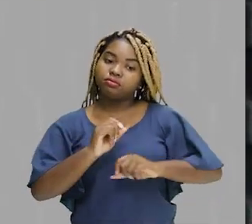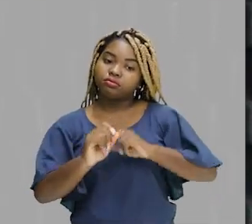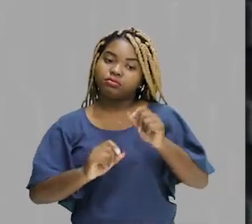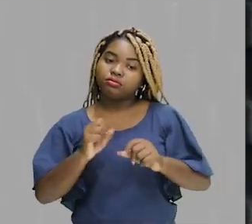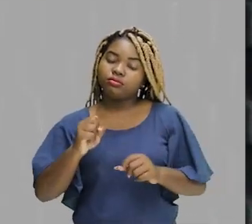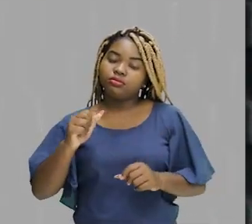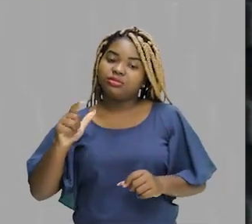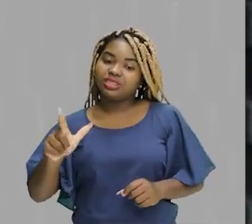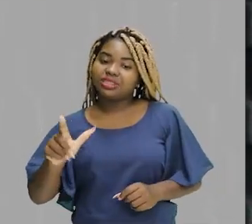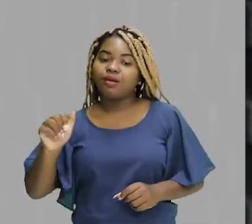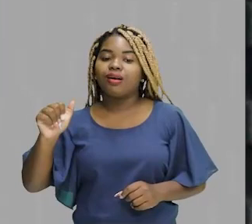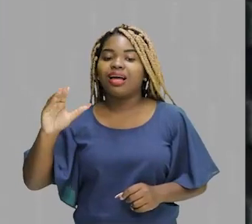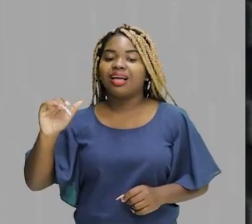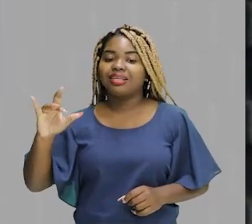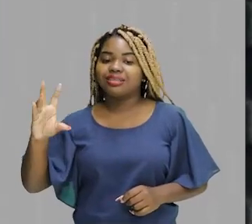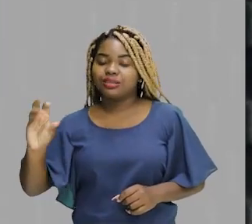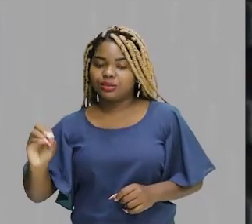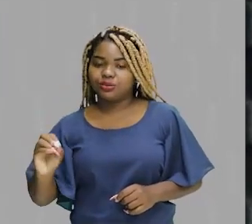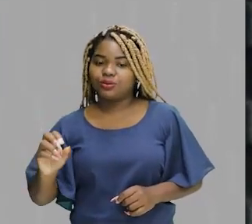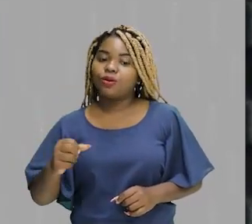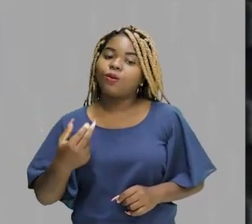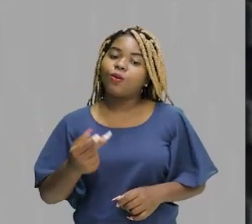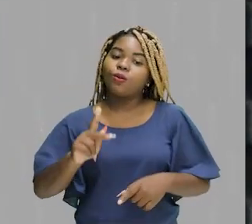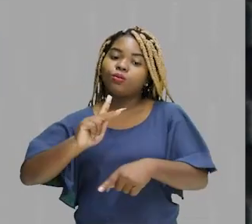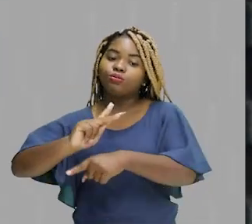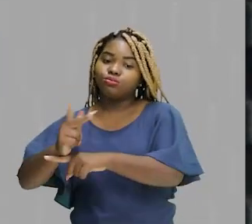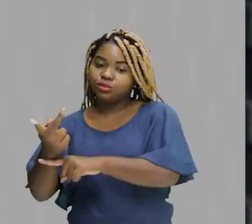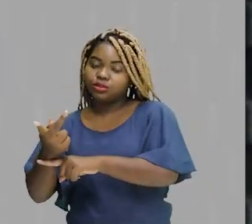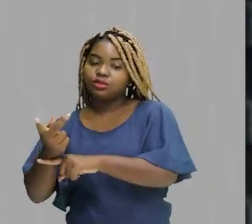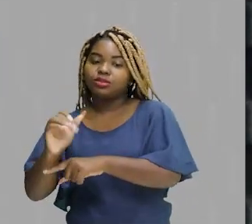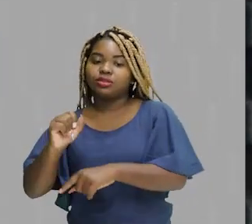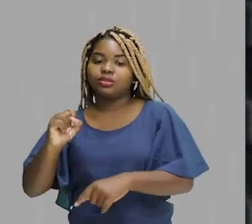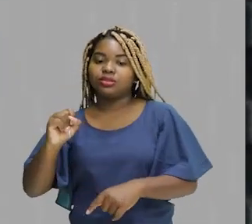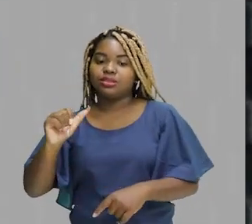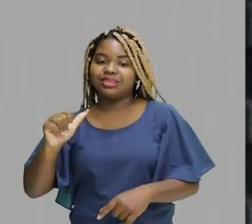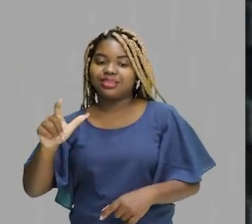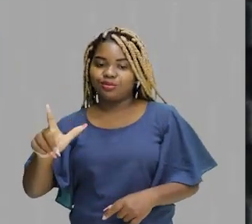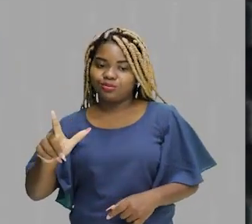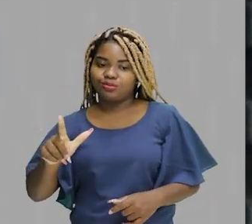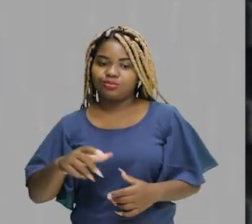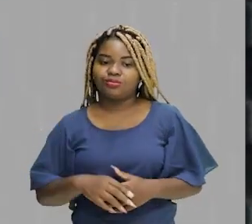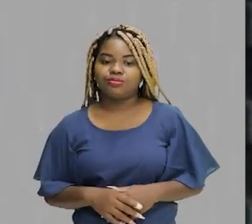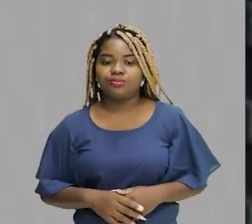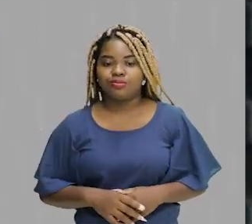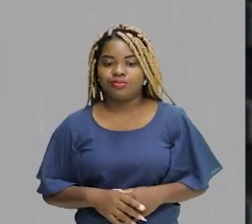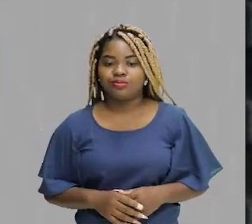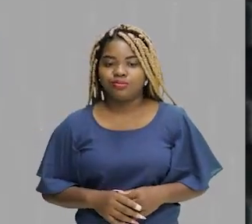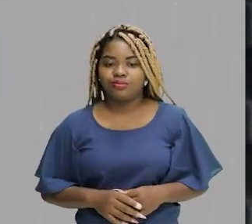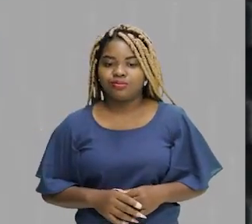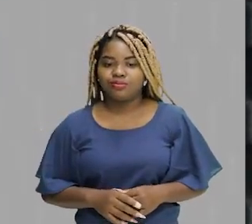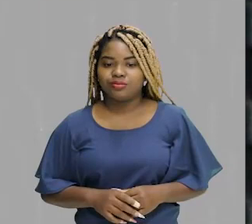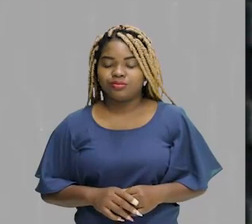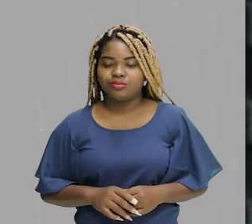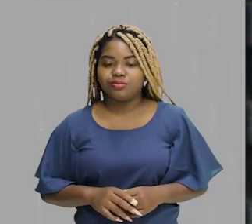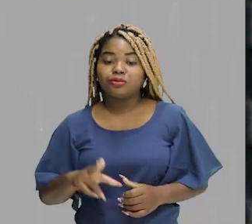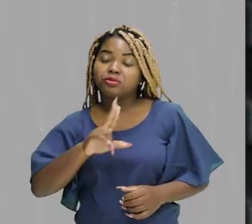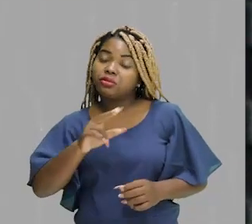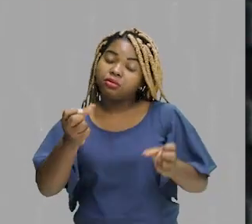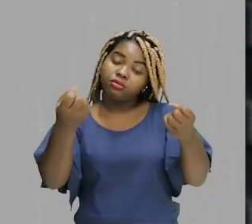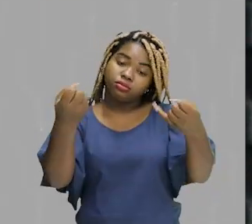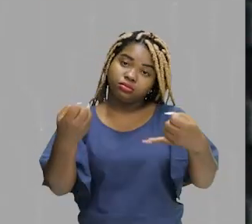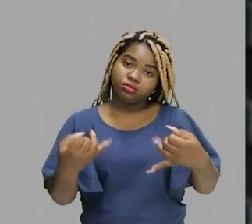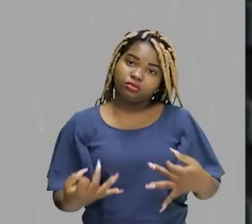sal ácido ou hidrogênio sal. O nome já está dizendo, já